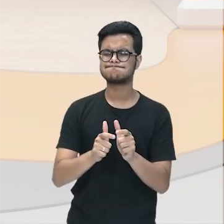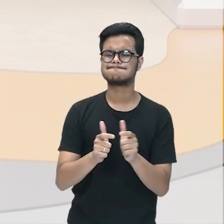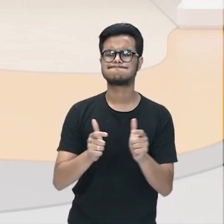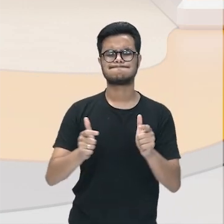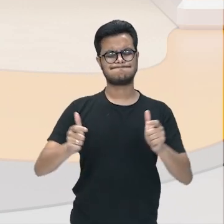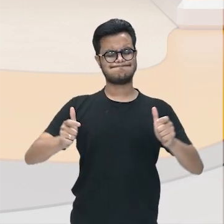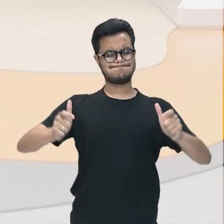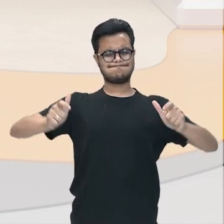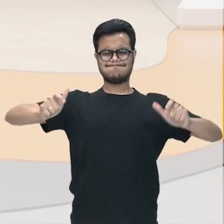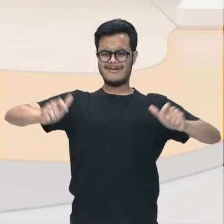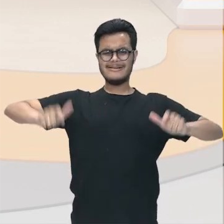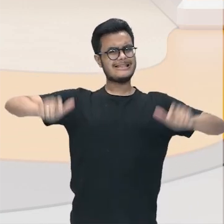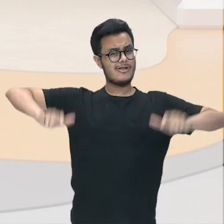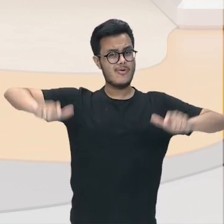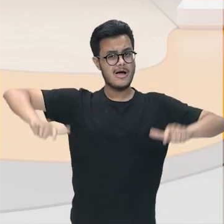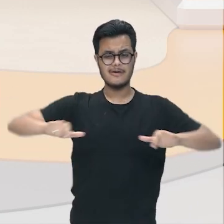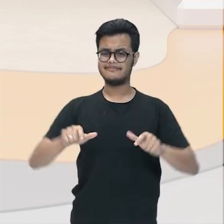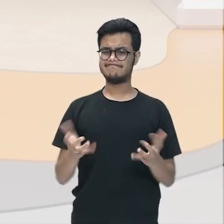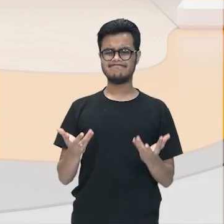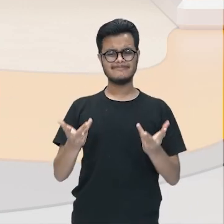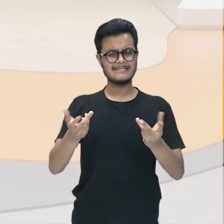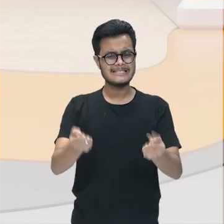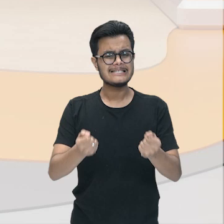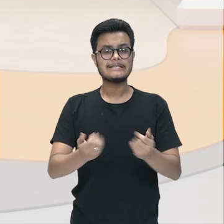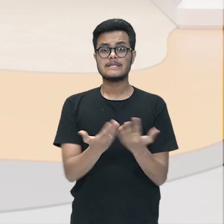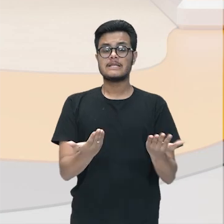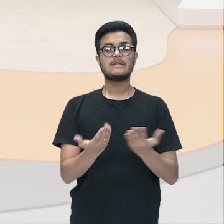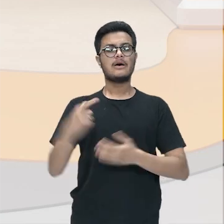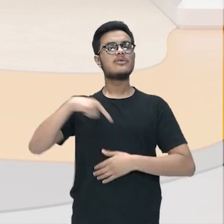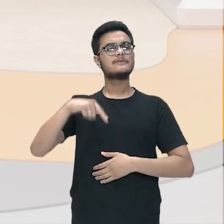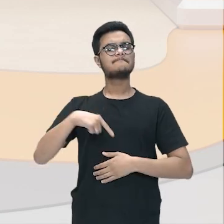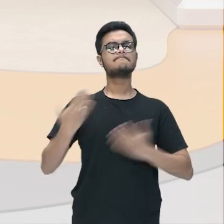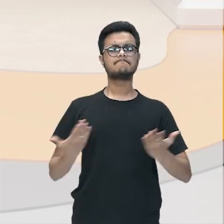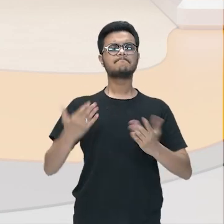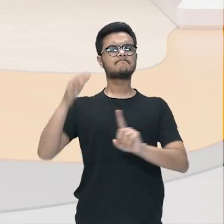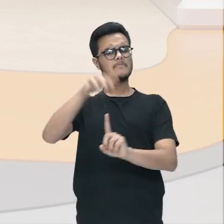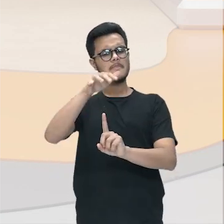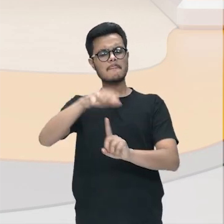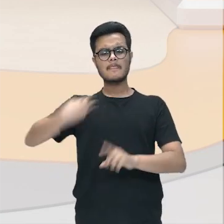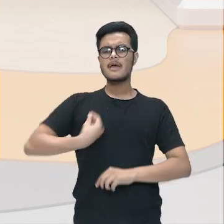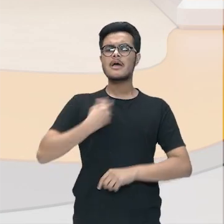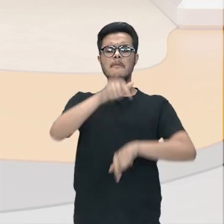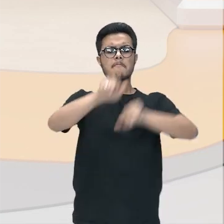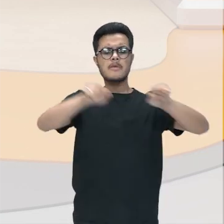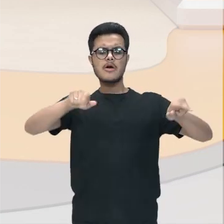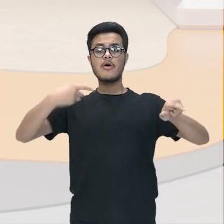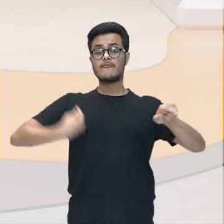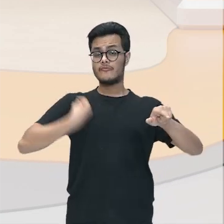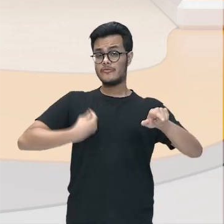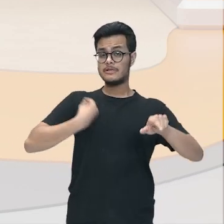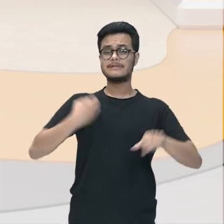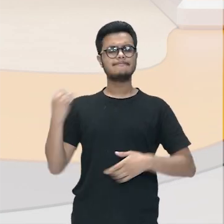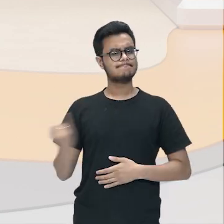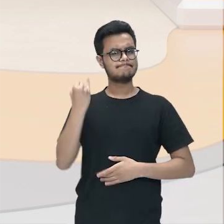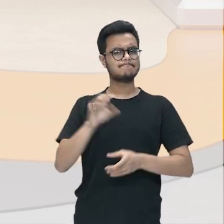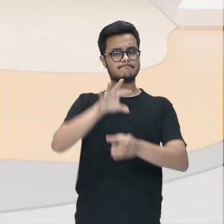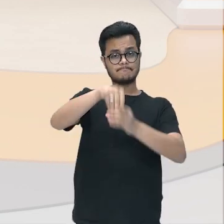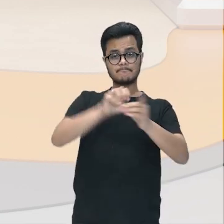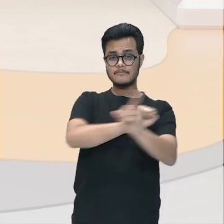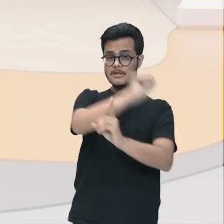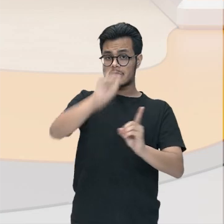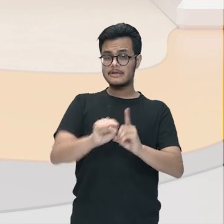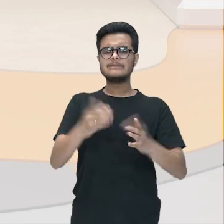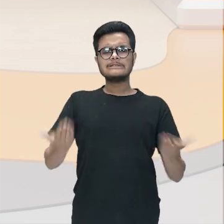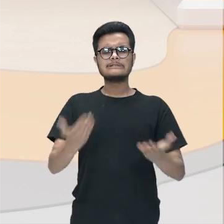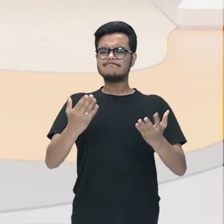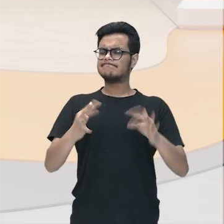faixa grande de terras aonde a gente vai ver essa grande civilização, muito daquilo que a gente sabe, então, sobre a